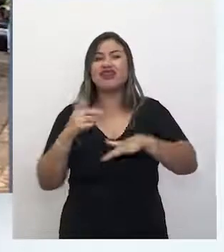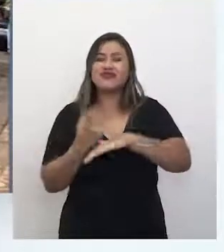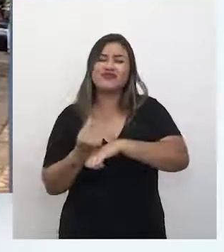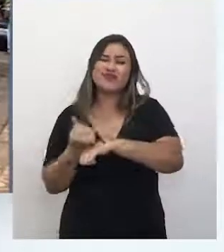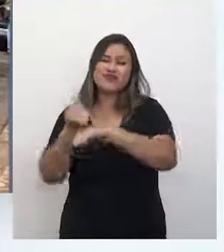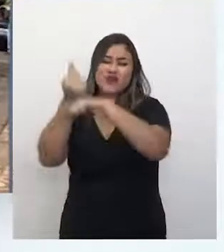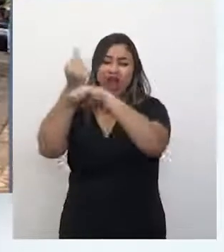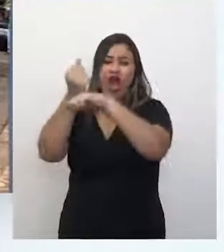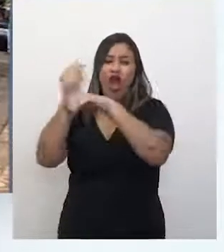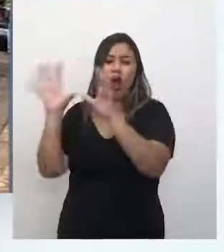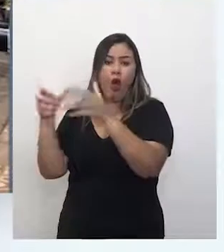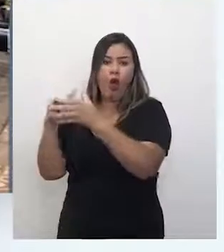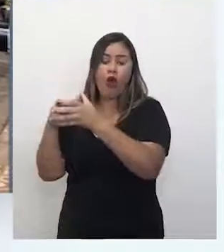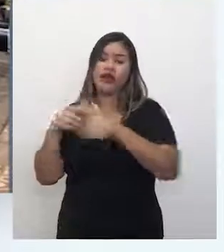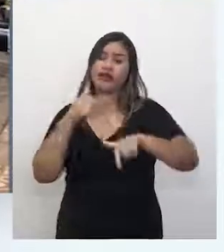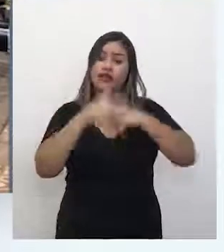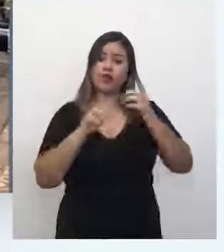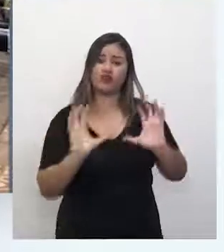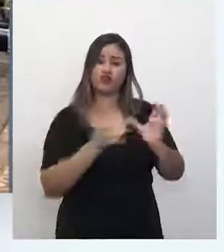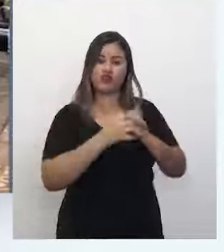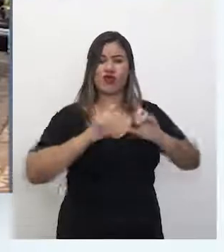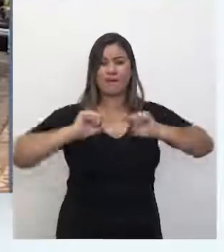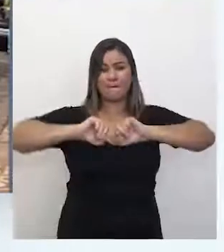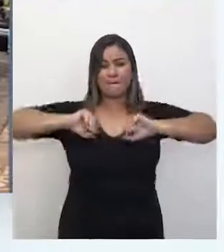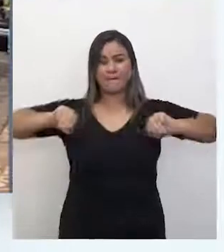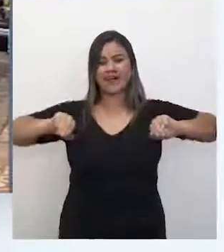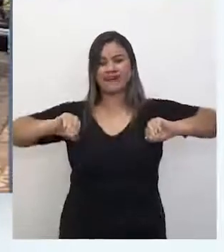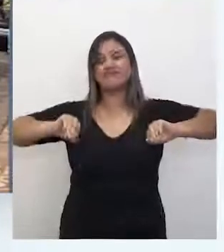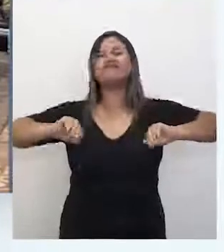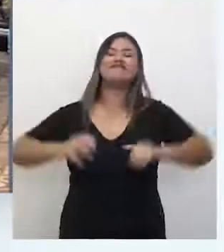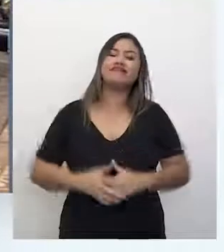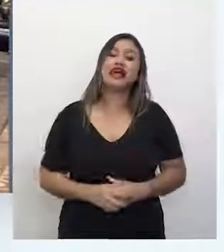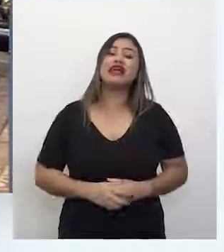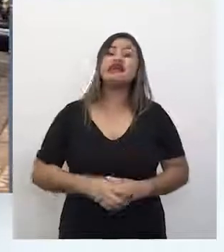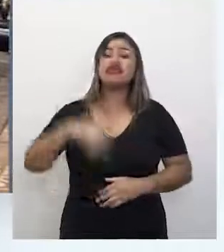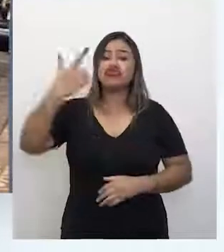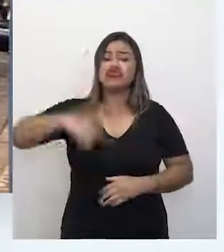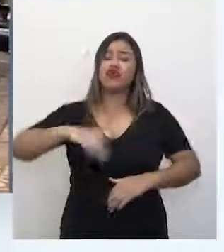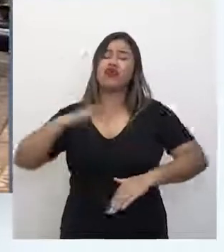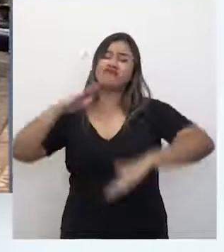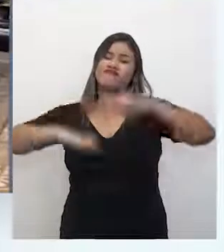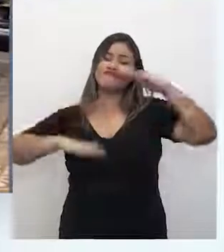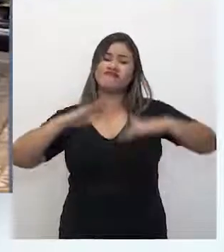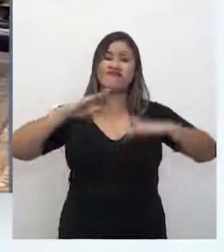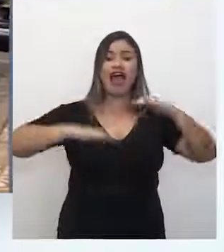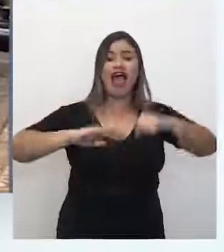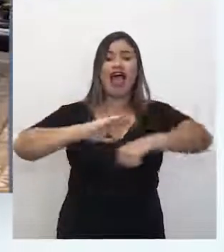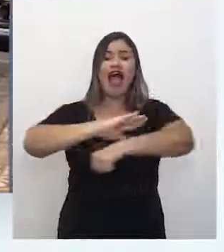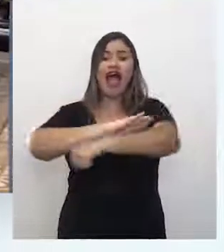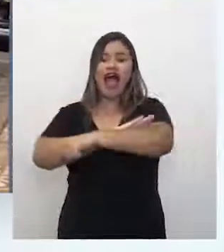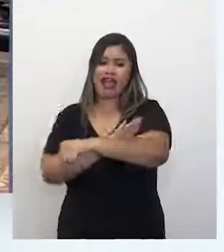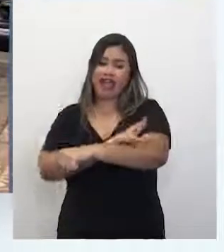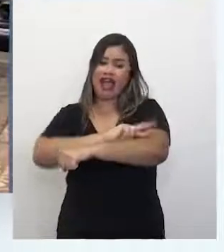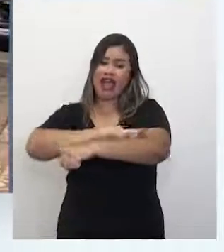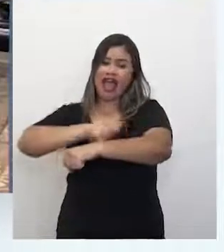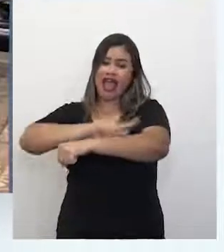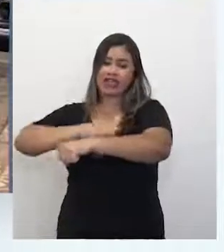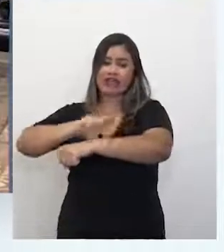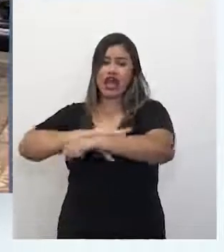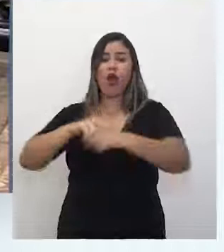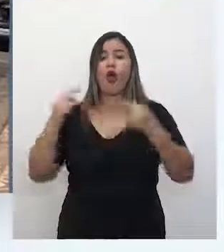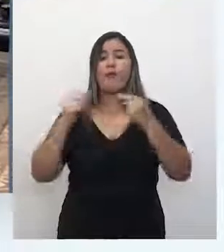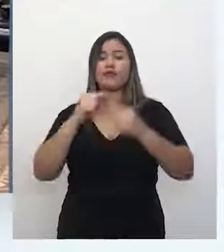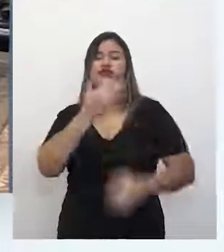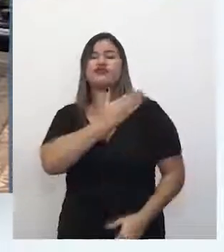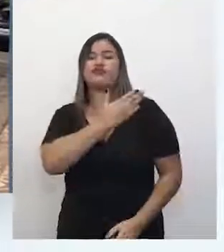de um lado e trabalhadores de outro. Por fim, a desigualdade racial, vinculada ao preconceito em diversas esferas